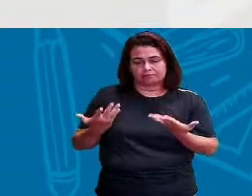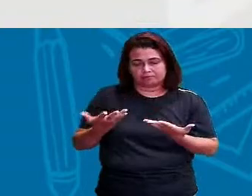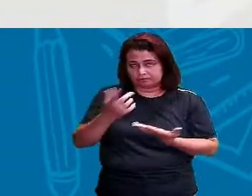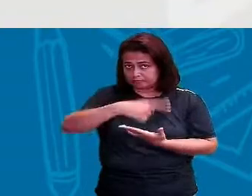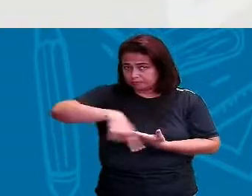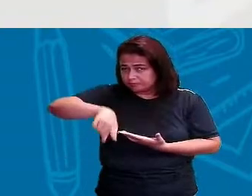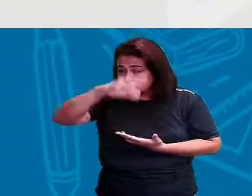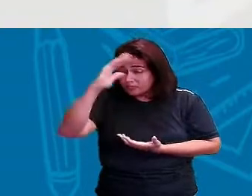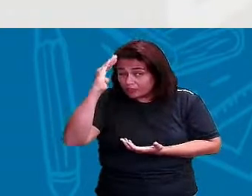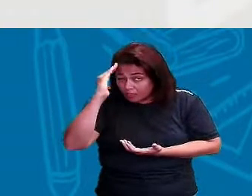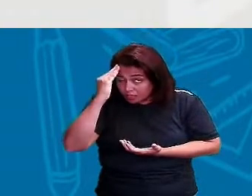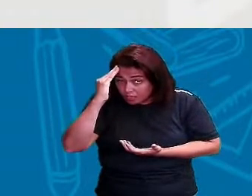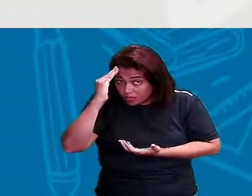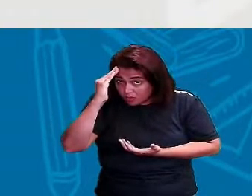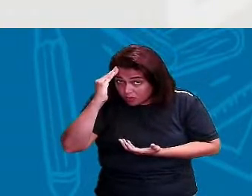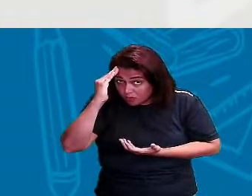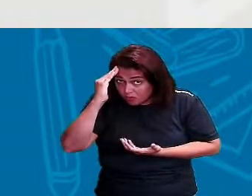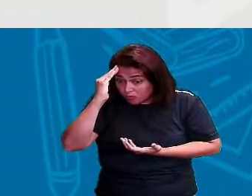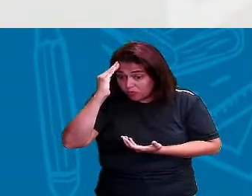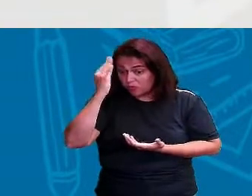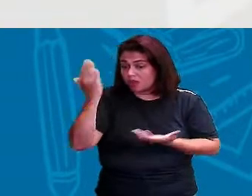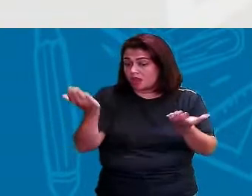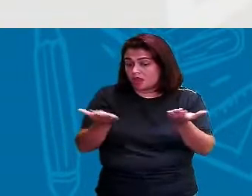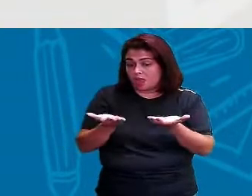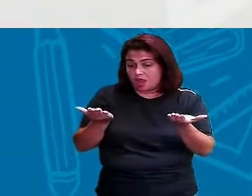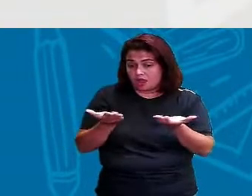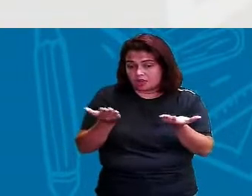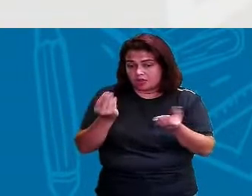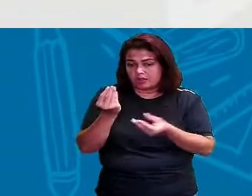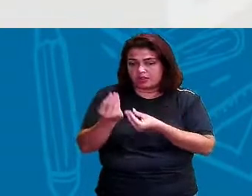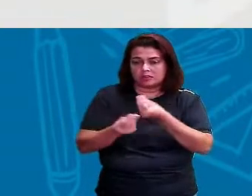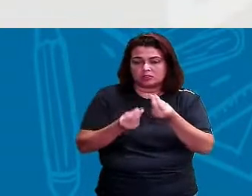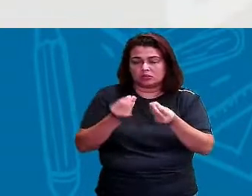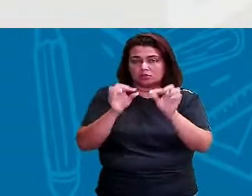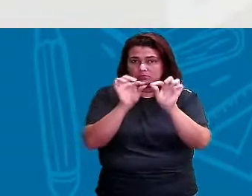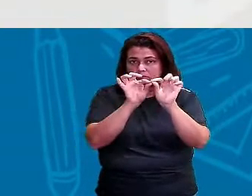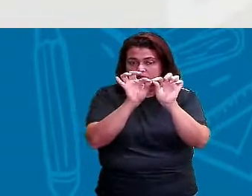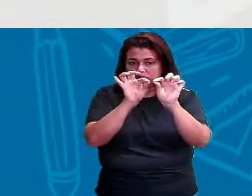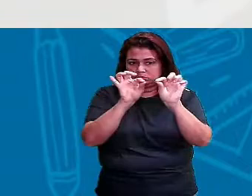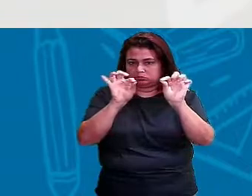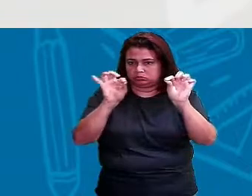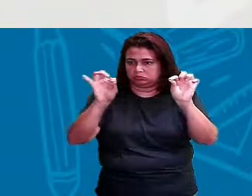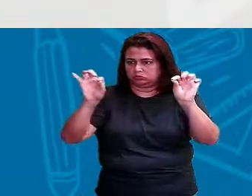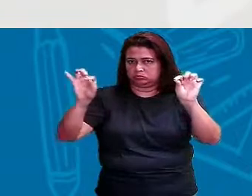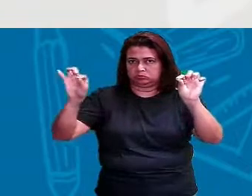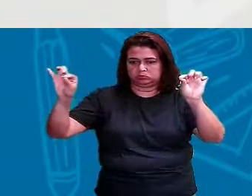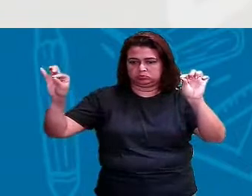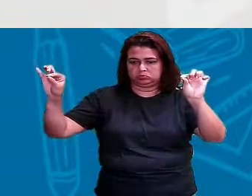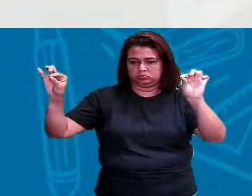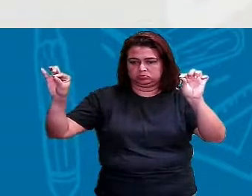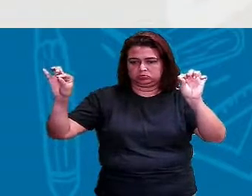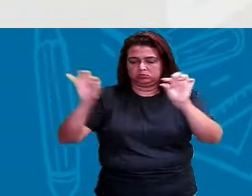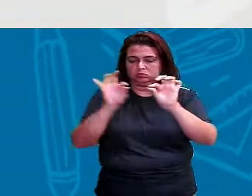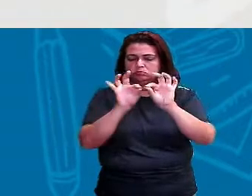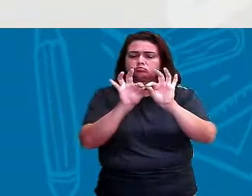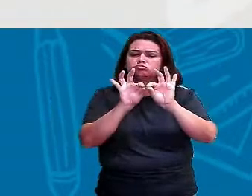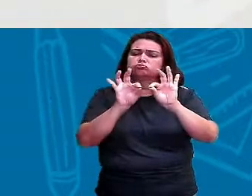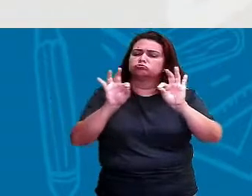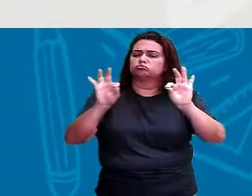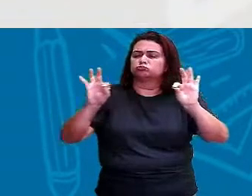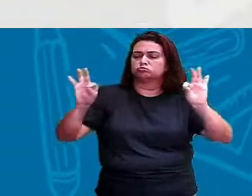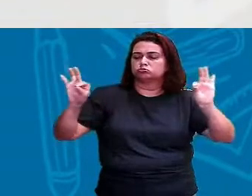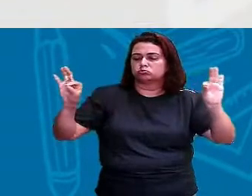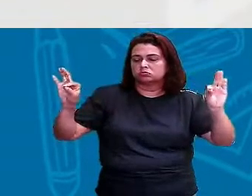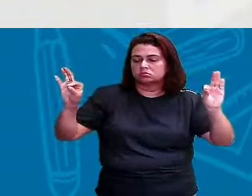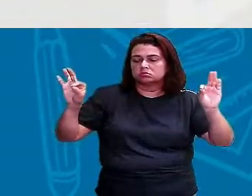Ficou bem entendido isso, né? Vamos pegar isso aí e vamos saltar numa reta numérica. O que é uma reta